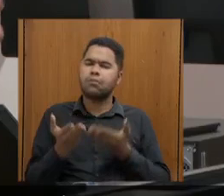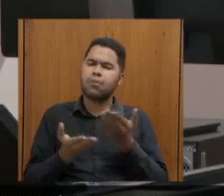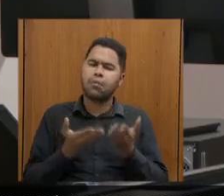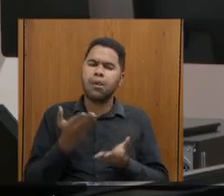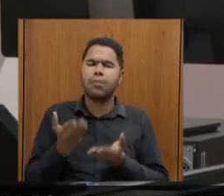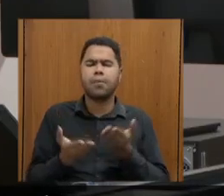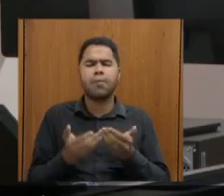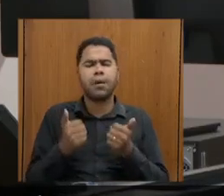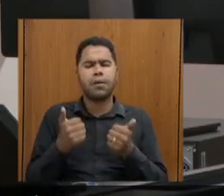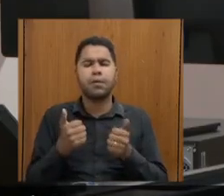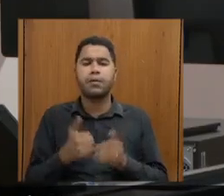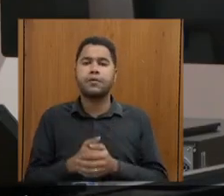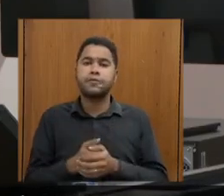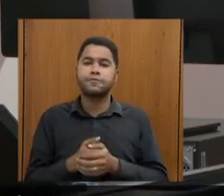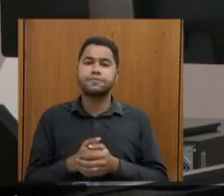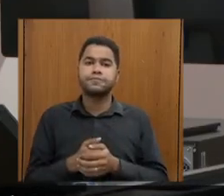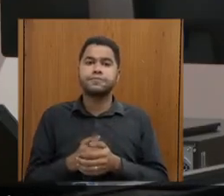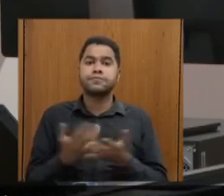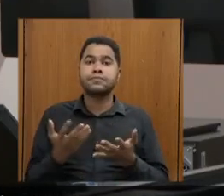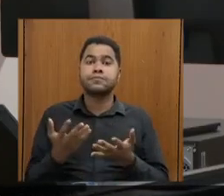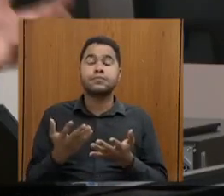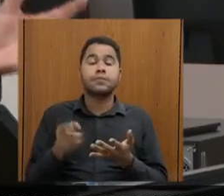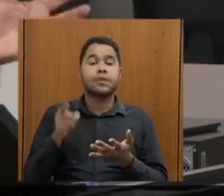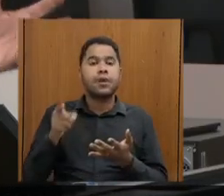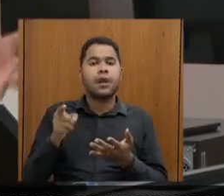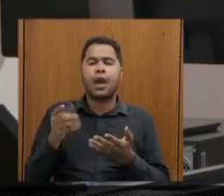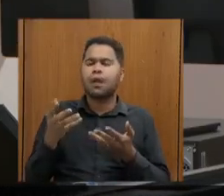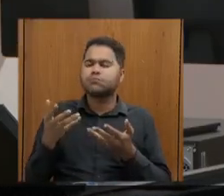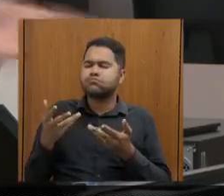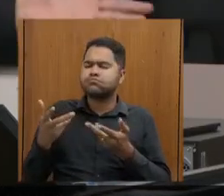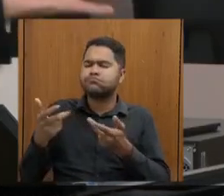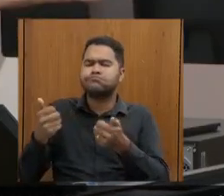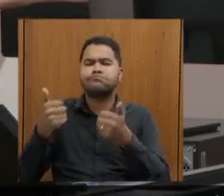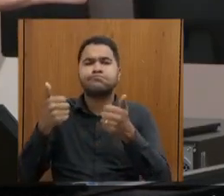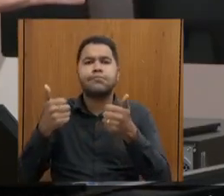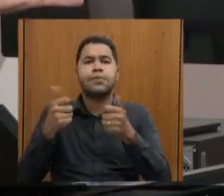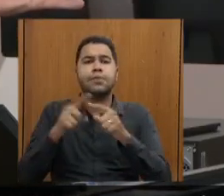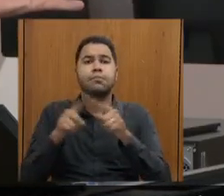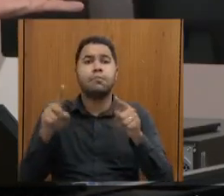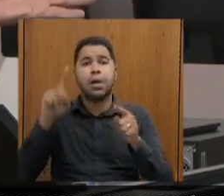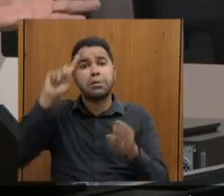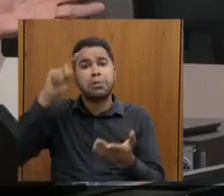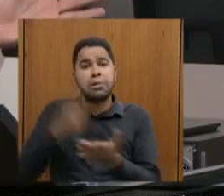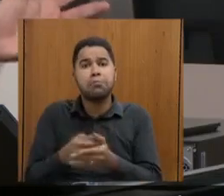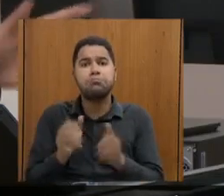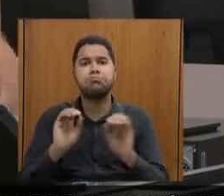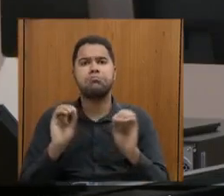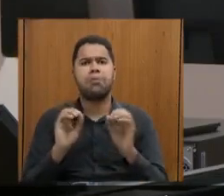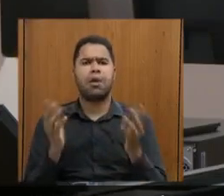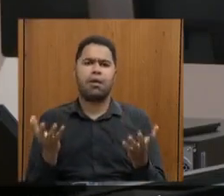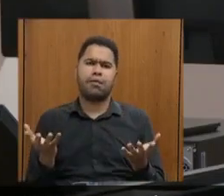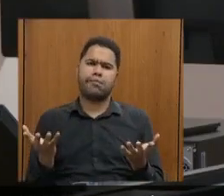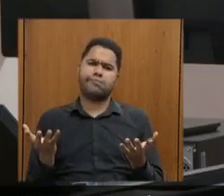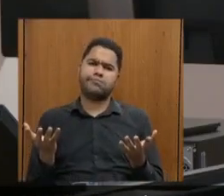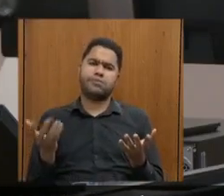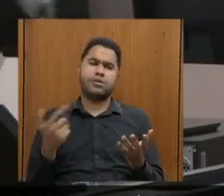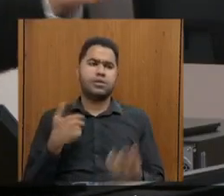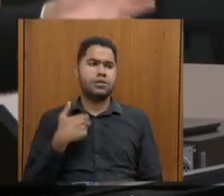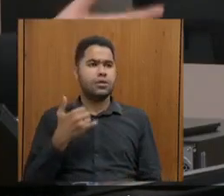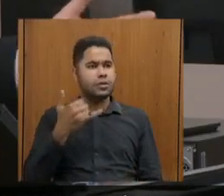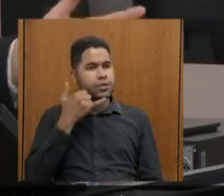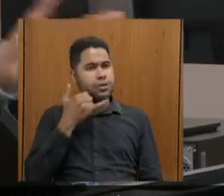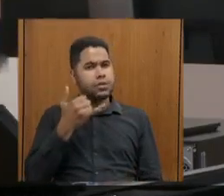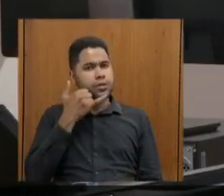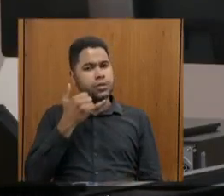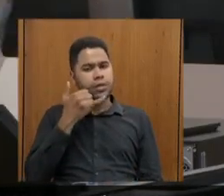tratado o mas Canguçu dos trata maravilhosamente bem mas não tem quando ele decidir nada E aí eu tenho que ficar ligando